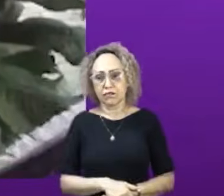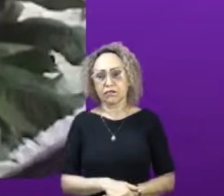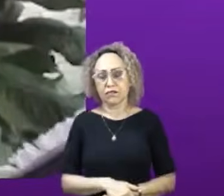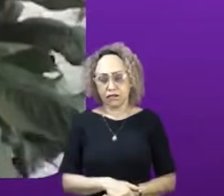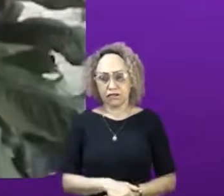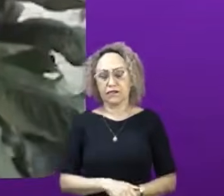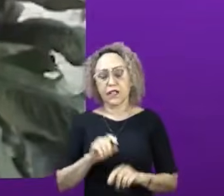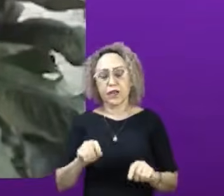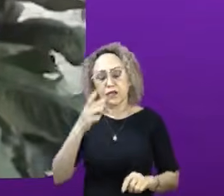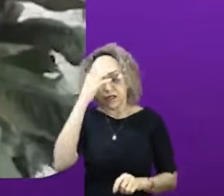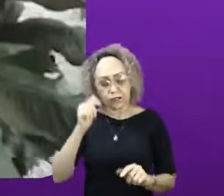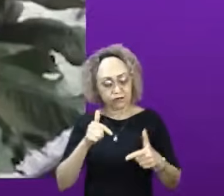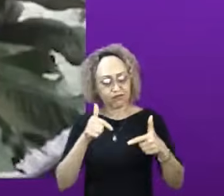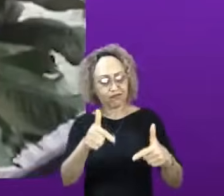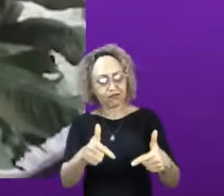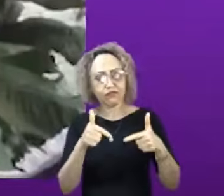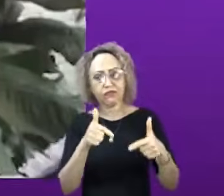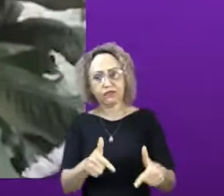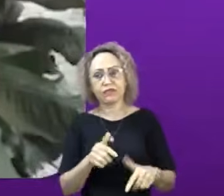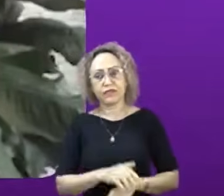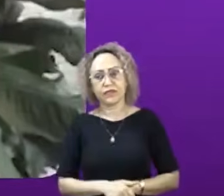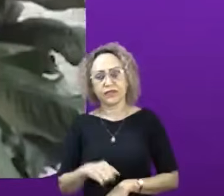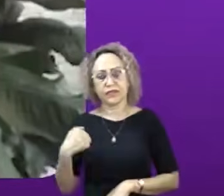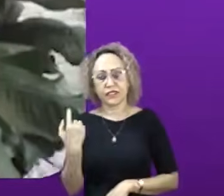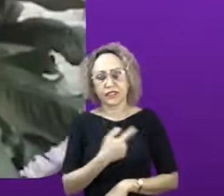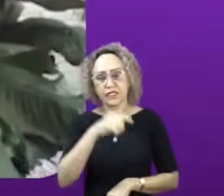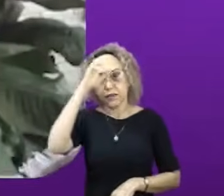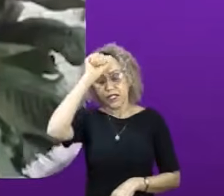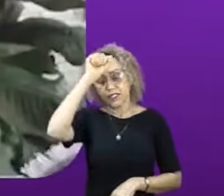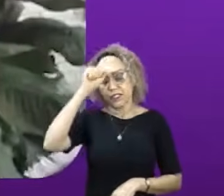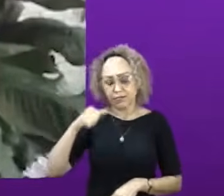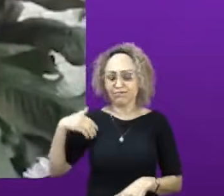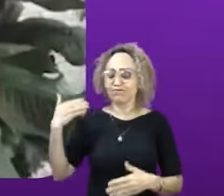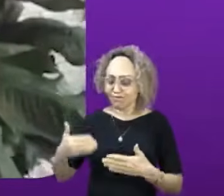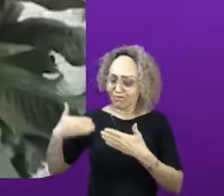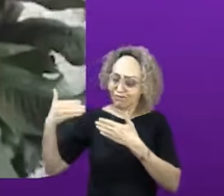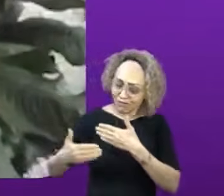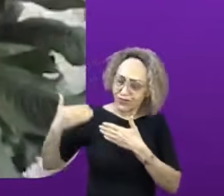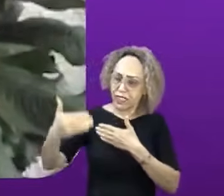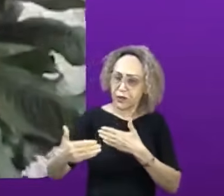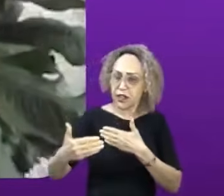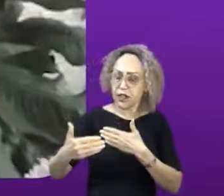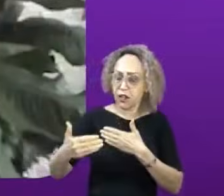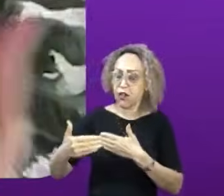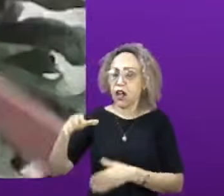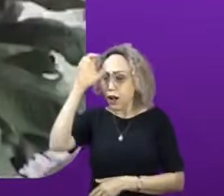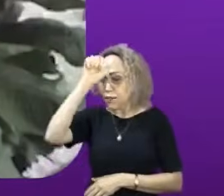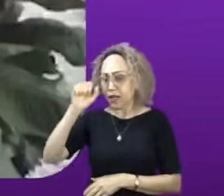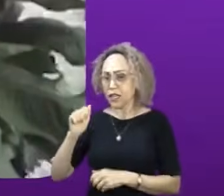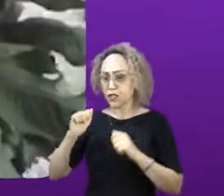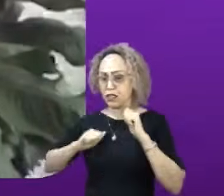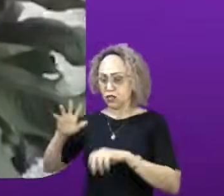luta de levar para essas pessoas, né? A gente aprende sempre. Aprende quem faz, quem está no palco,